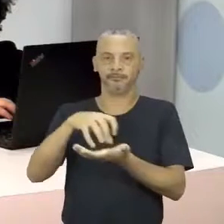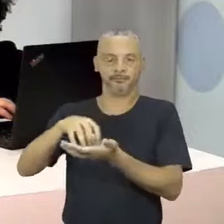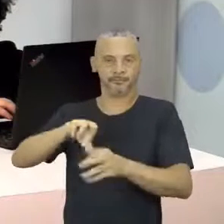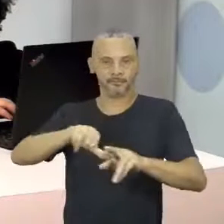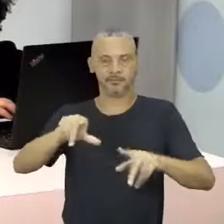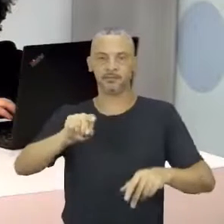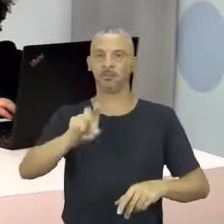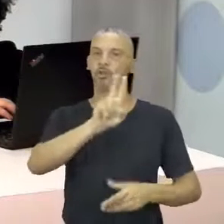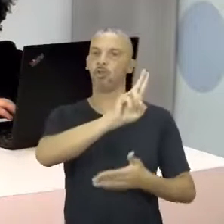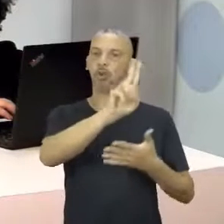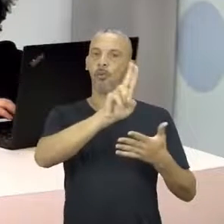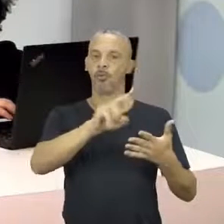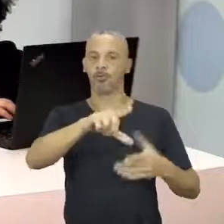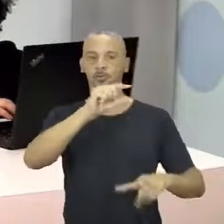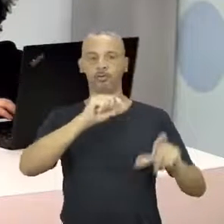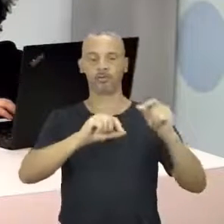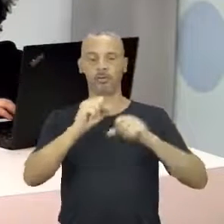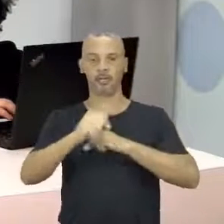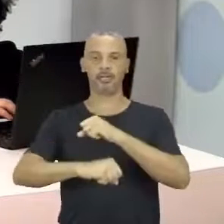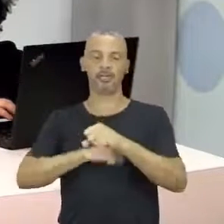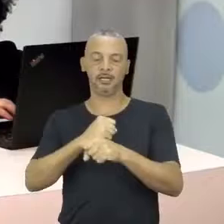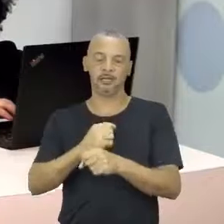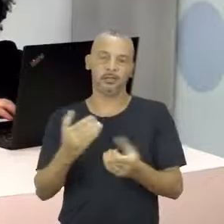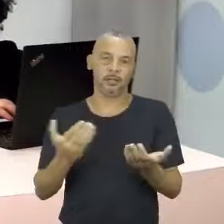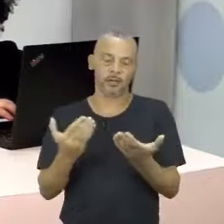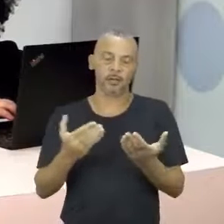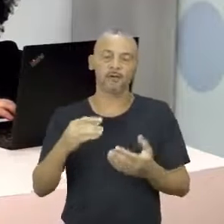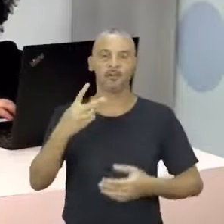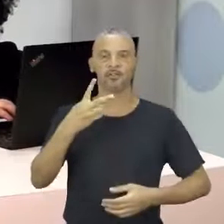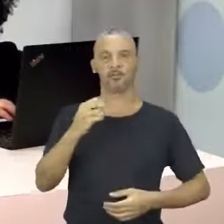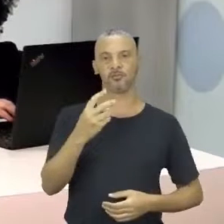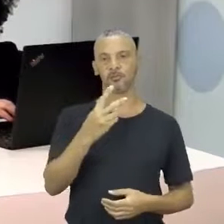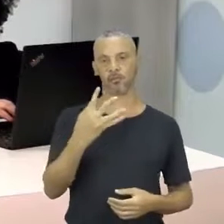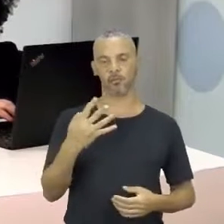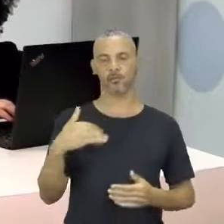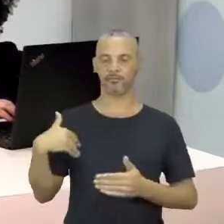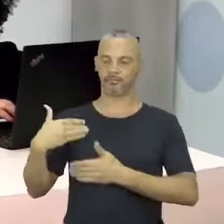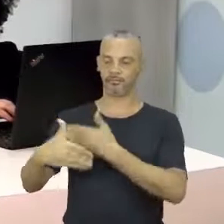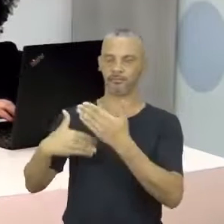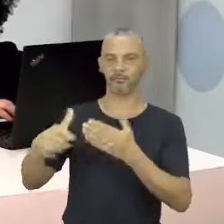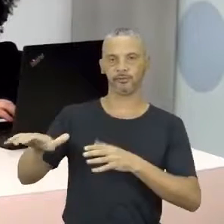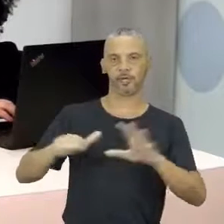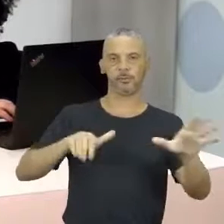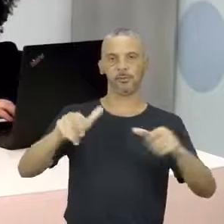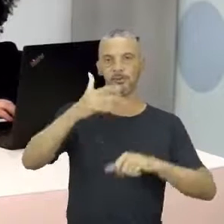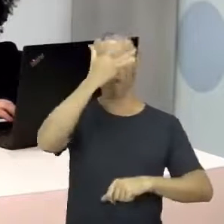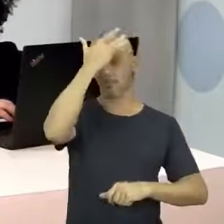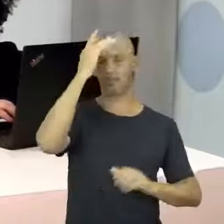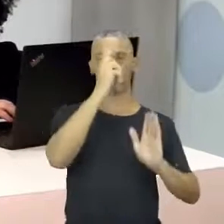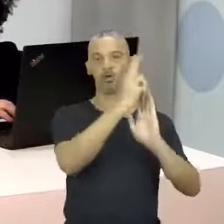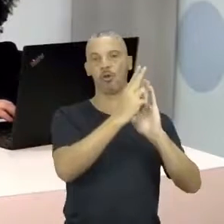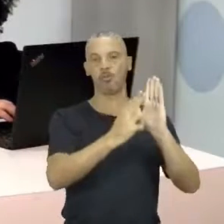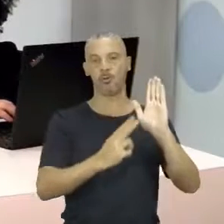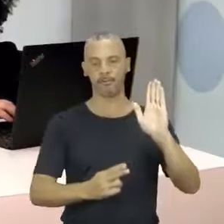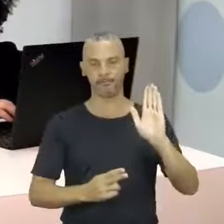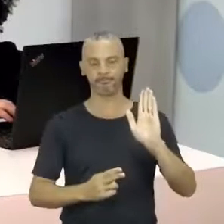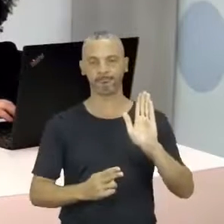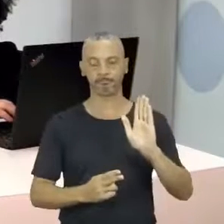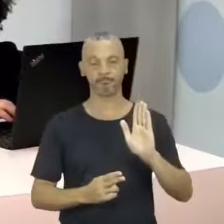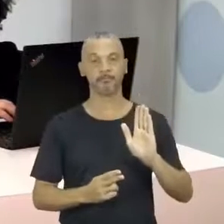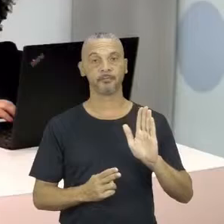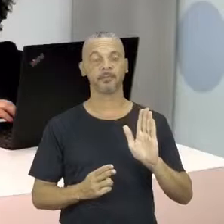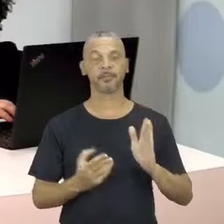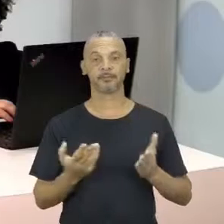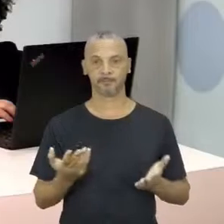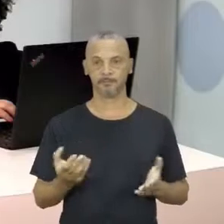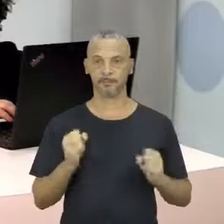serão nomeados ainda que serão chamados aí no decorrer de 2024, tá bom? Então, mas no processo seletivo você